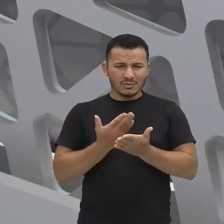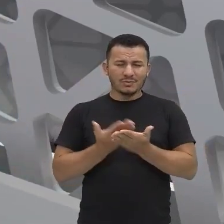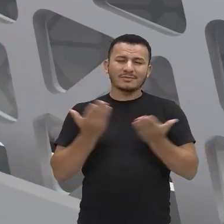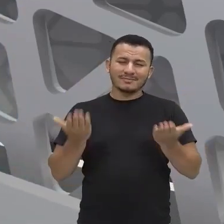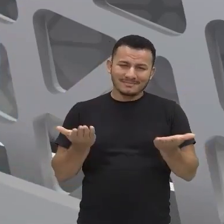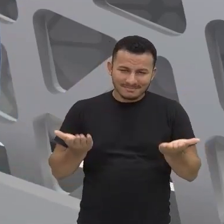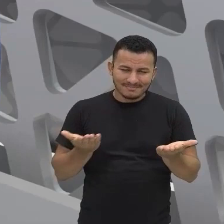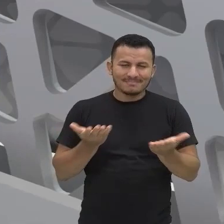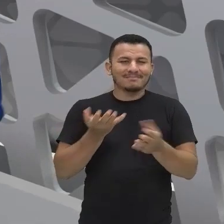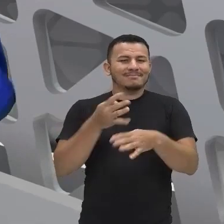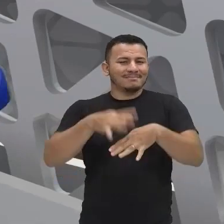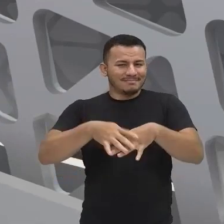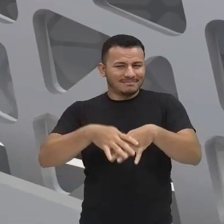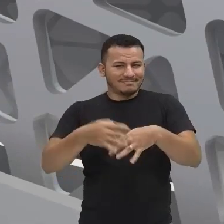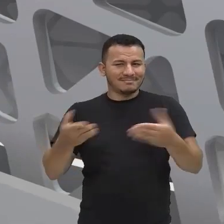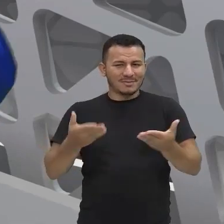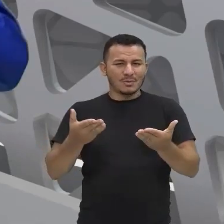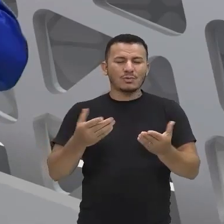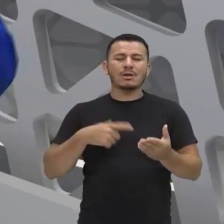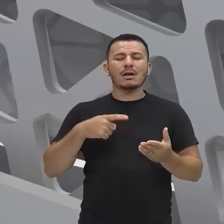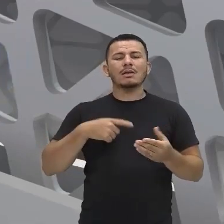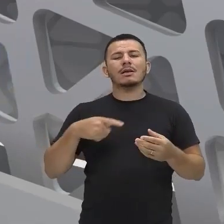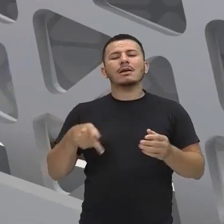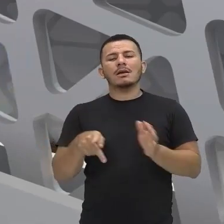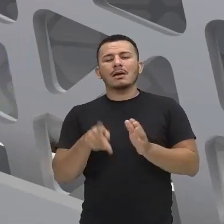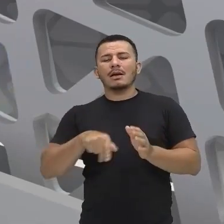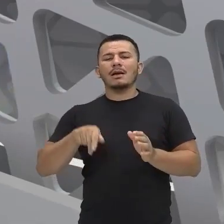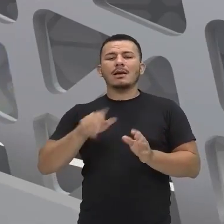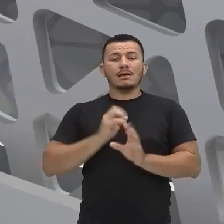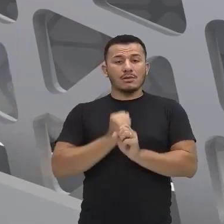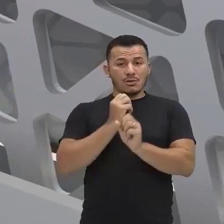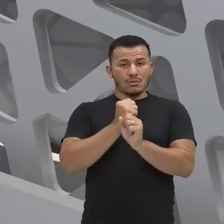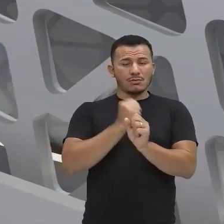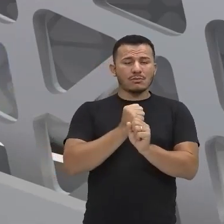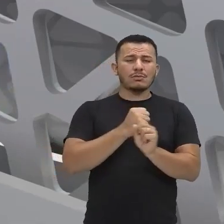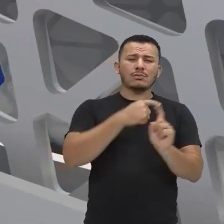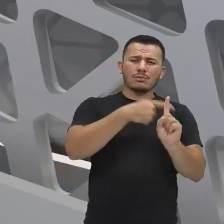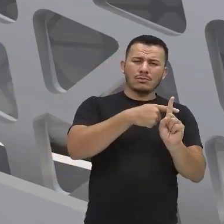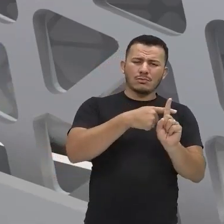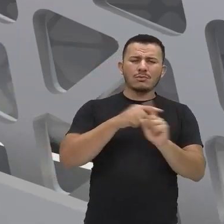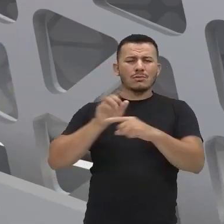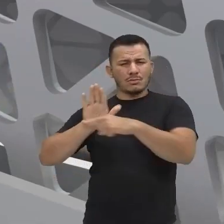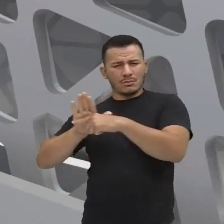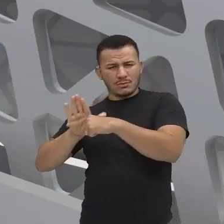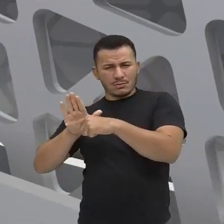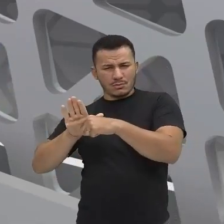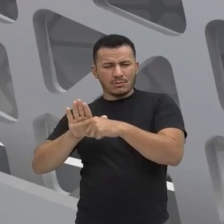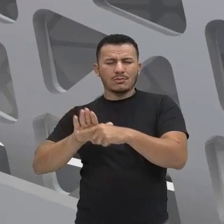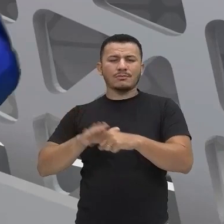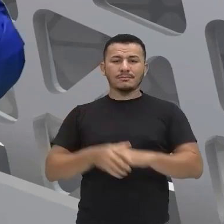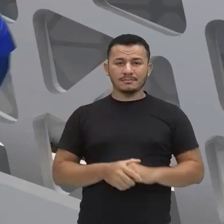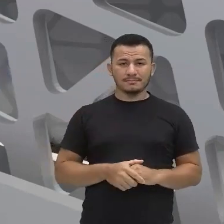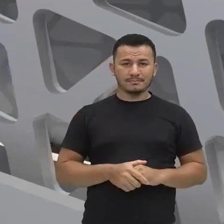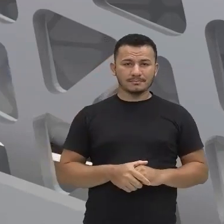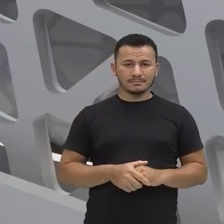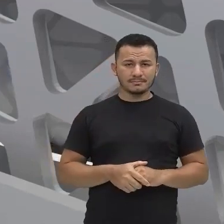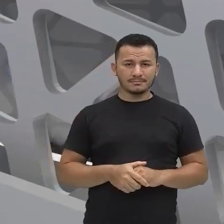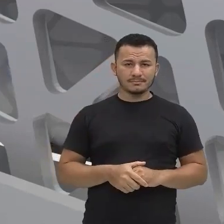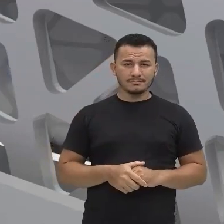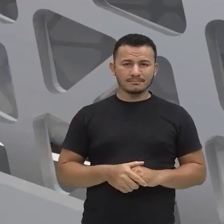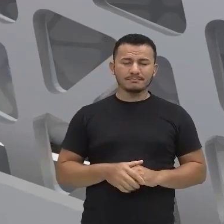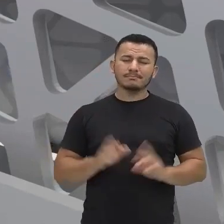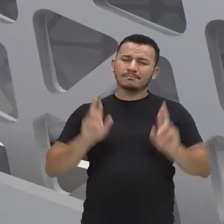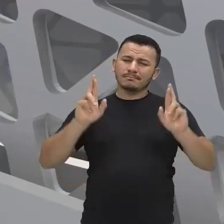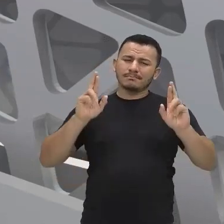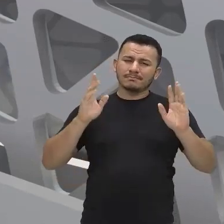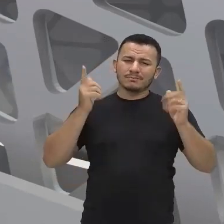foi a nossa aula de hoje, envolvendo operações dos números inteiros, envolvendo o jogo de sinais. E